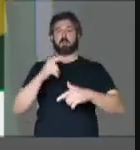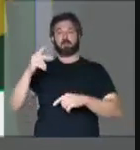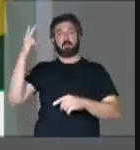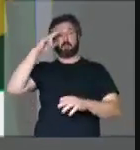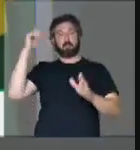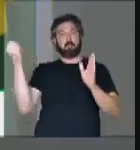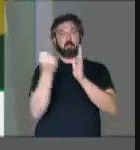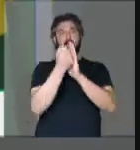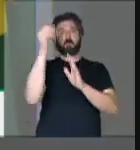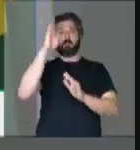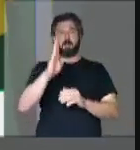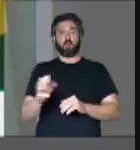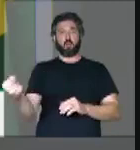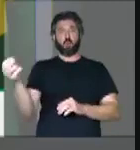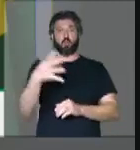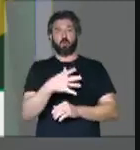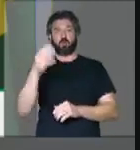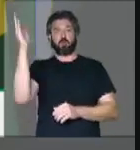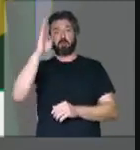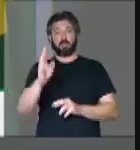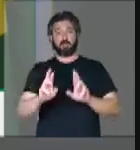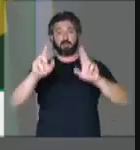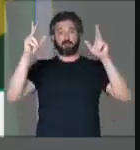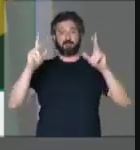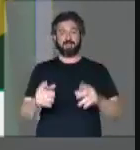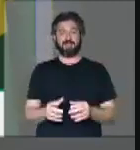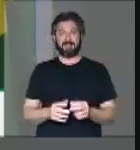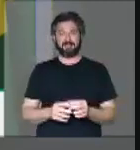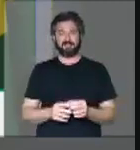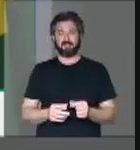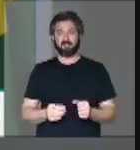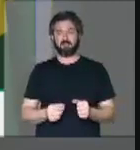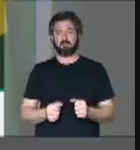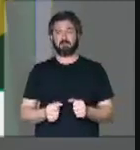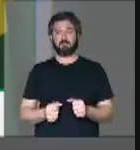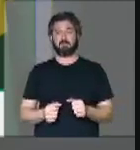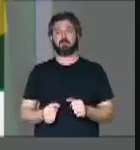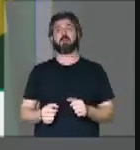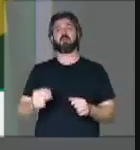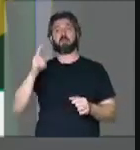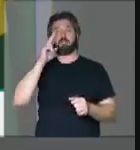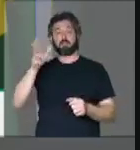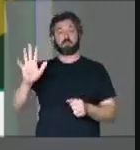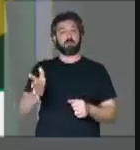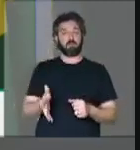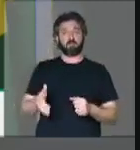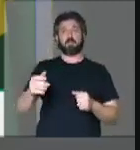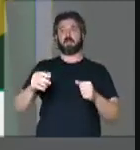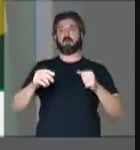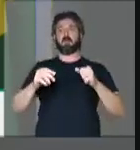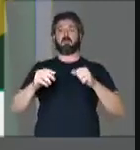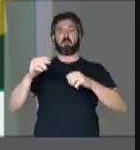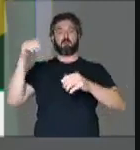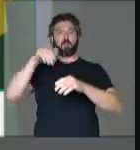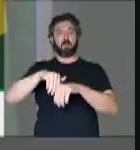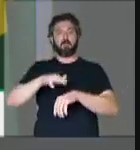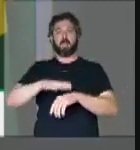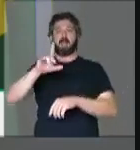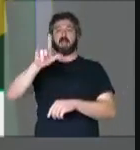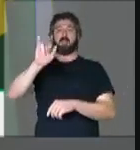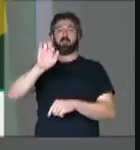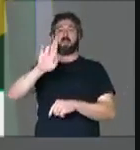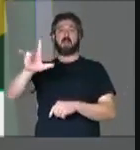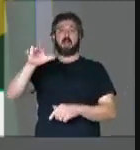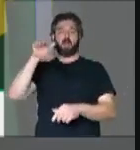um Brasil novo, um Brasil diferente, um Brasil, inclusive, uma legislatura que a gente já viu nas votações, mais liberal na economia,